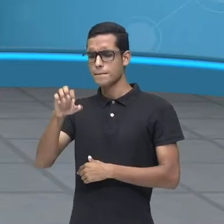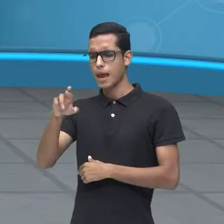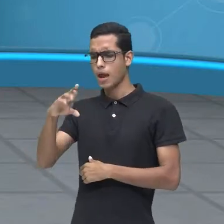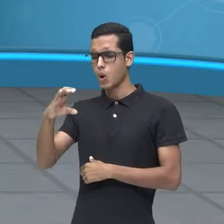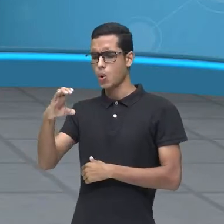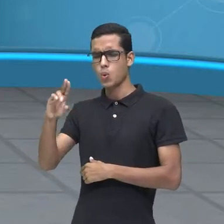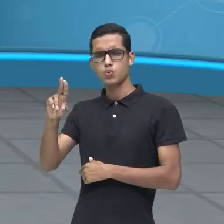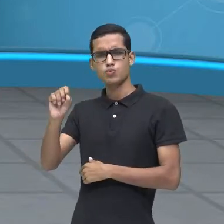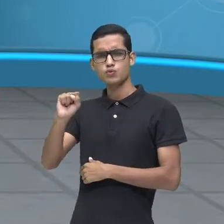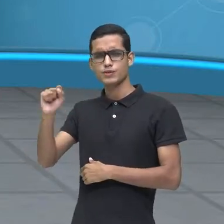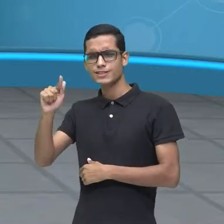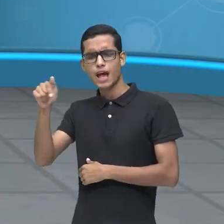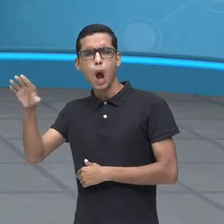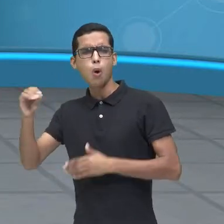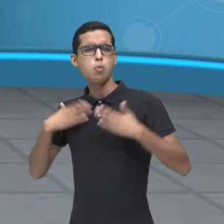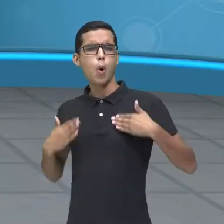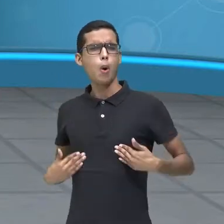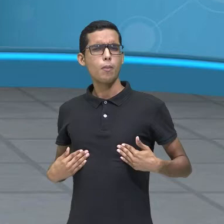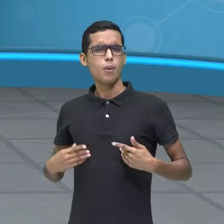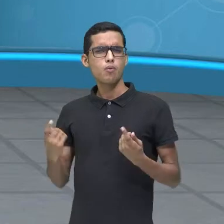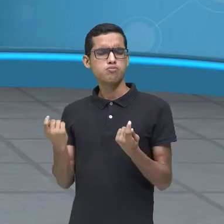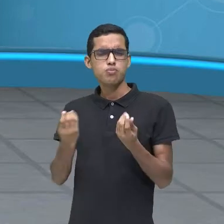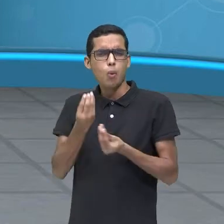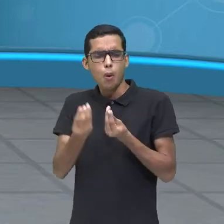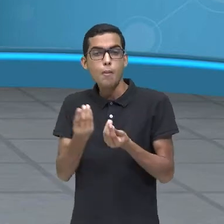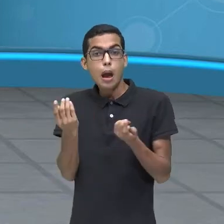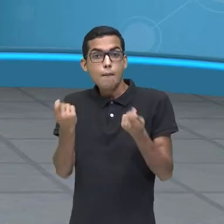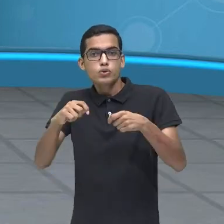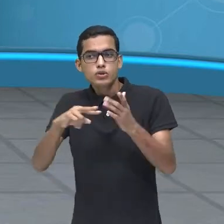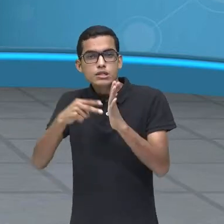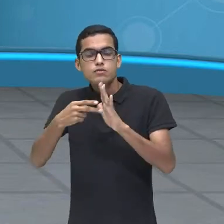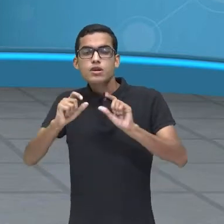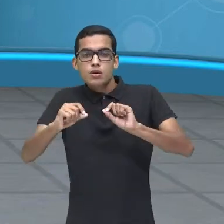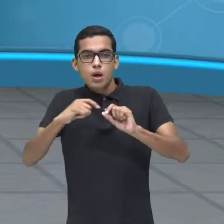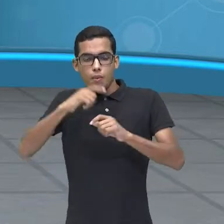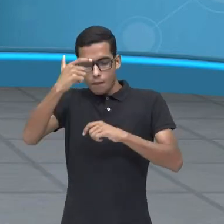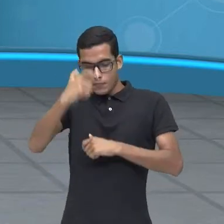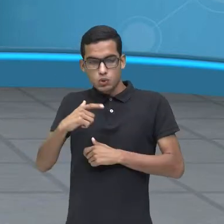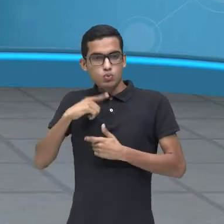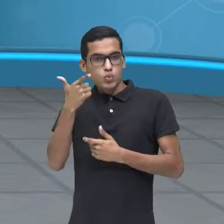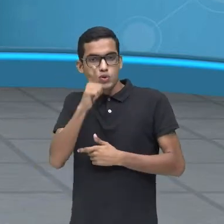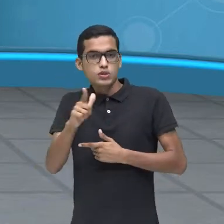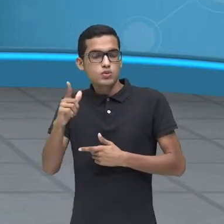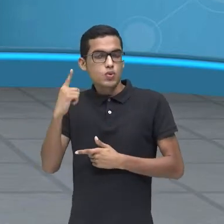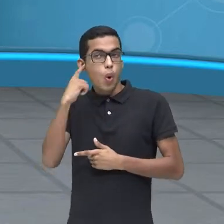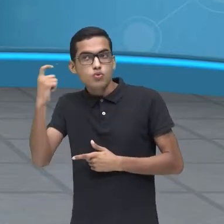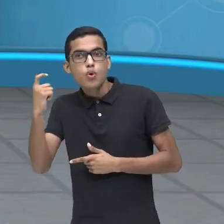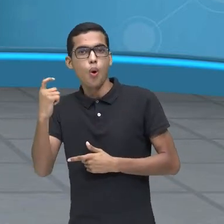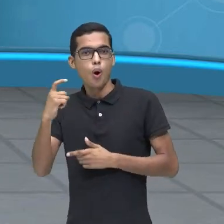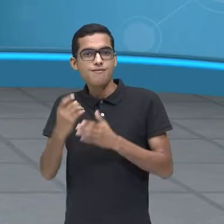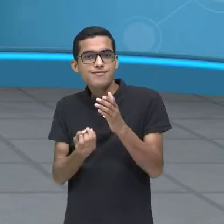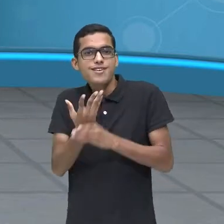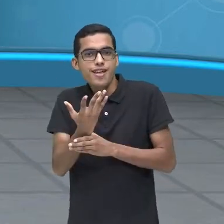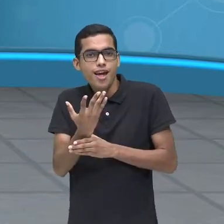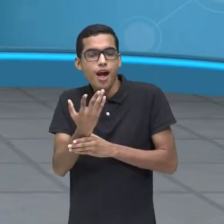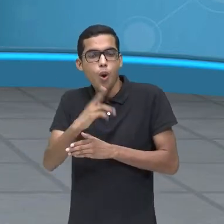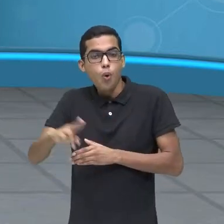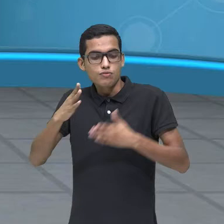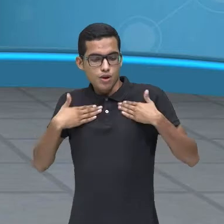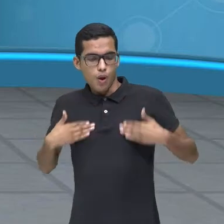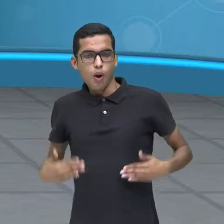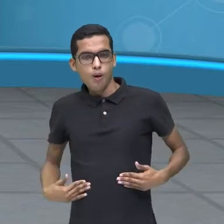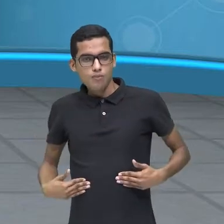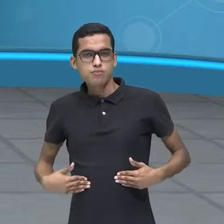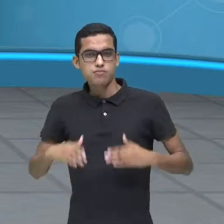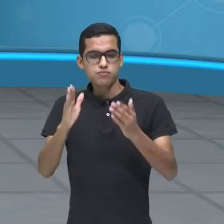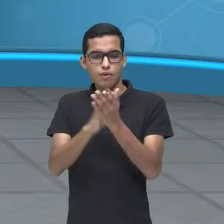percussão corporal? É quando eu consigo obter um som a partir da batida no próprio corpo, né? Então, a gente tem essas apresentações de danças